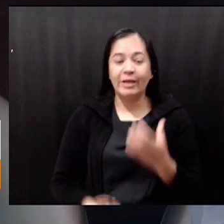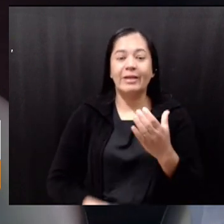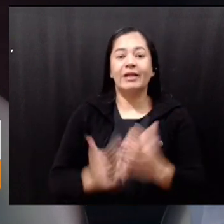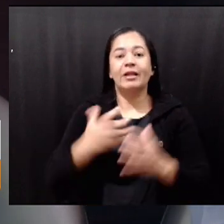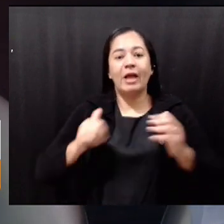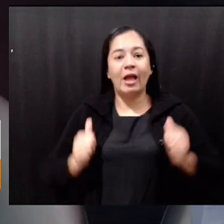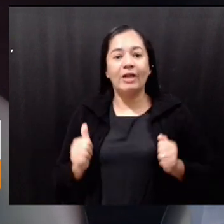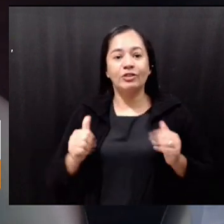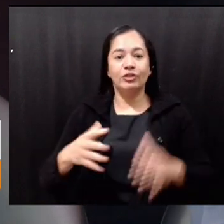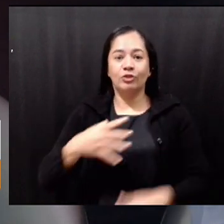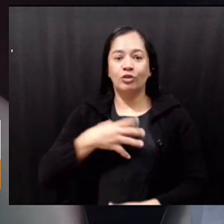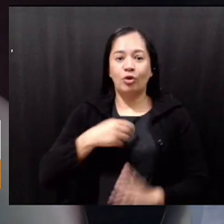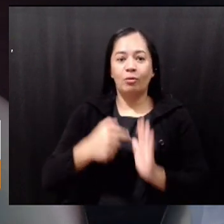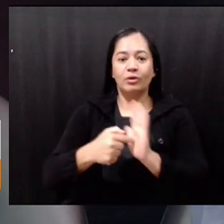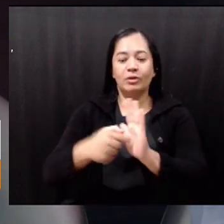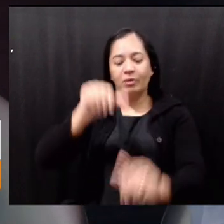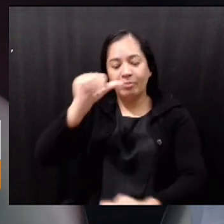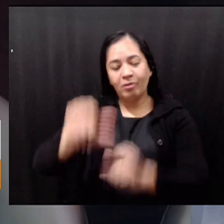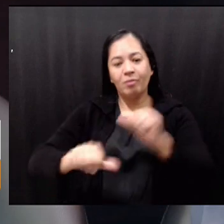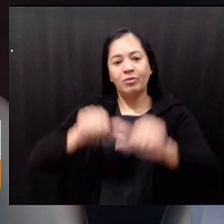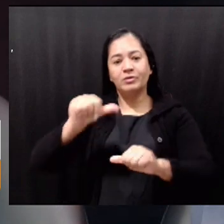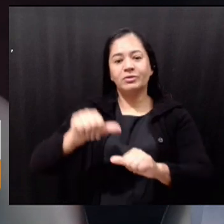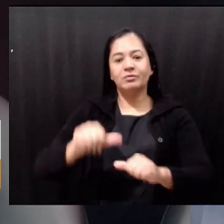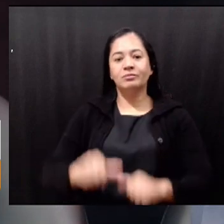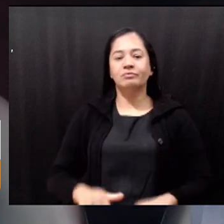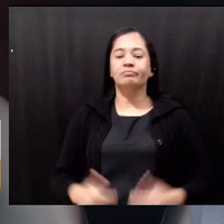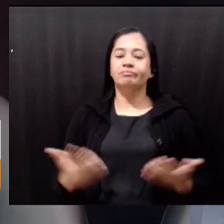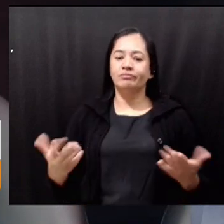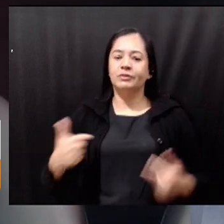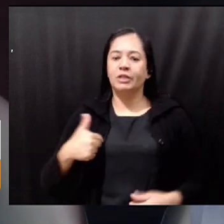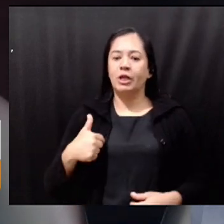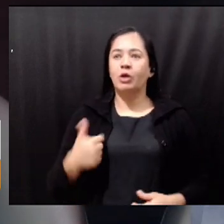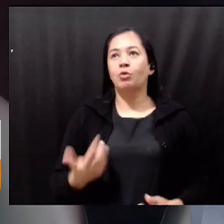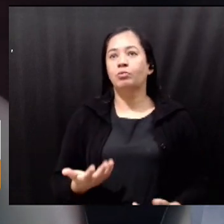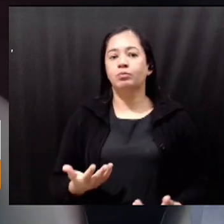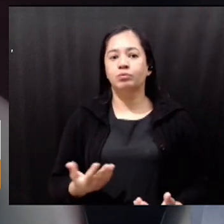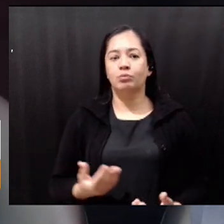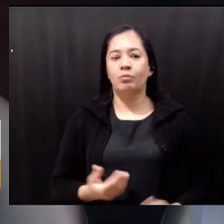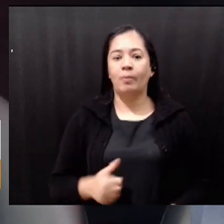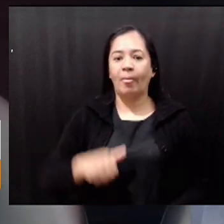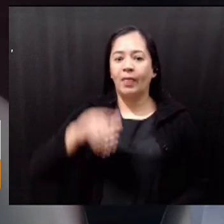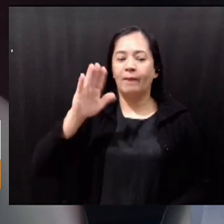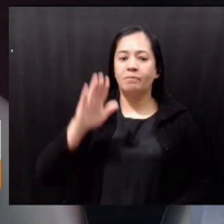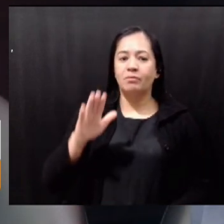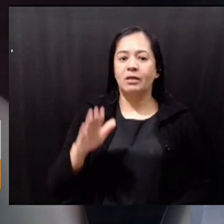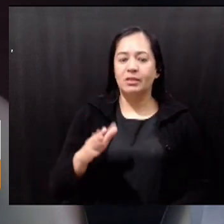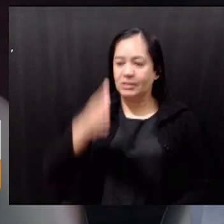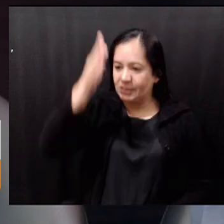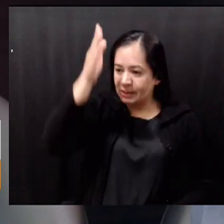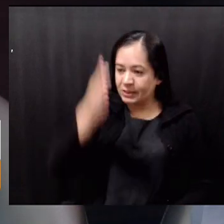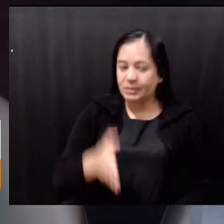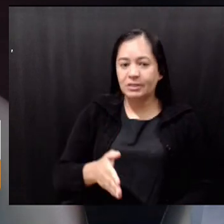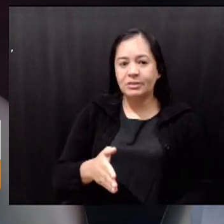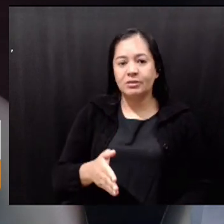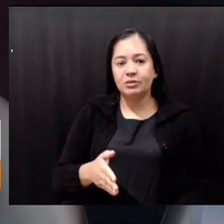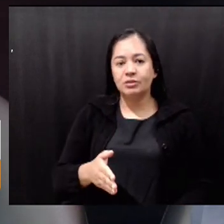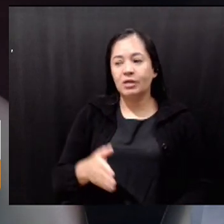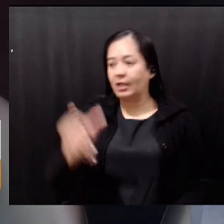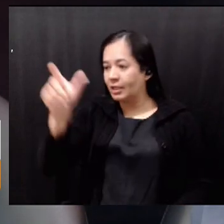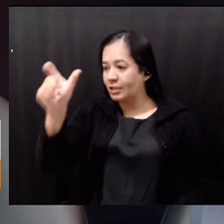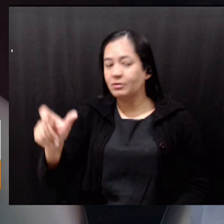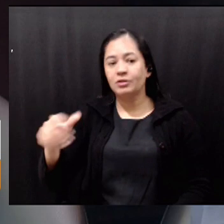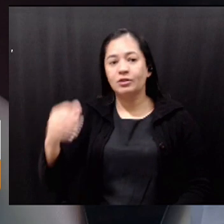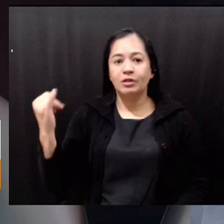modificar, né? Então assim, bom, eu vou ser de repente muito mais pontual e muito mais consoante às pessoas que se importam muito mais